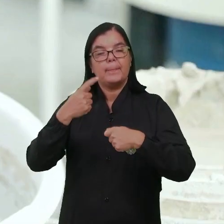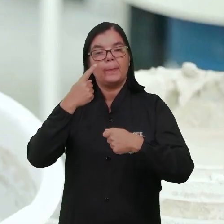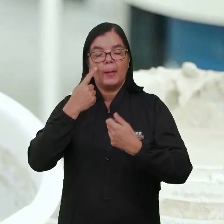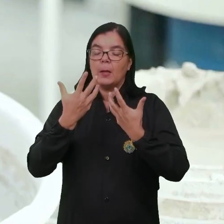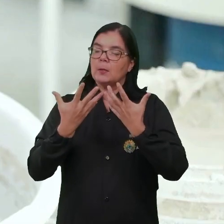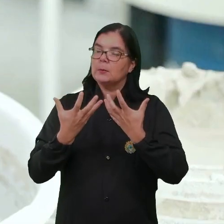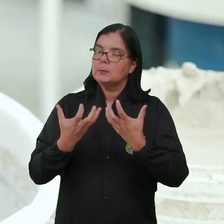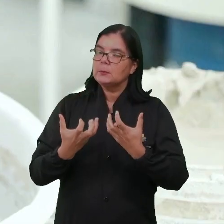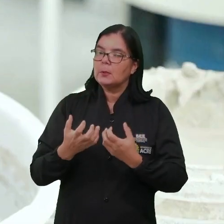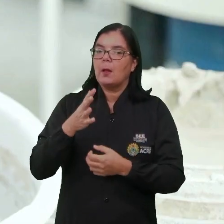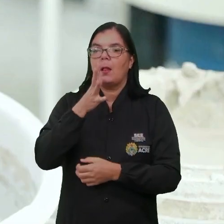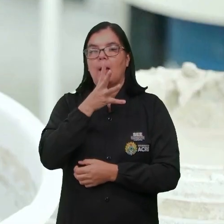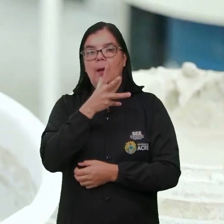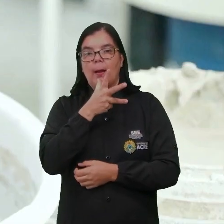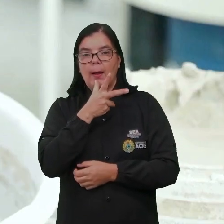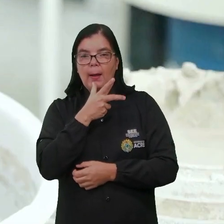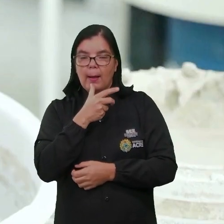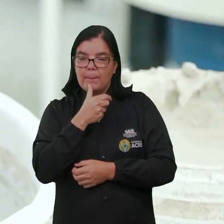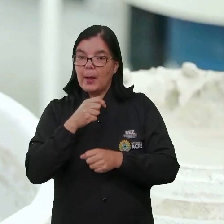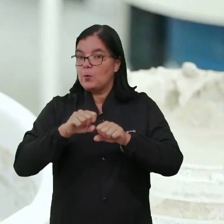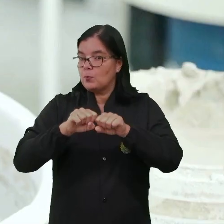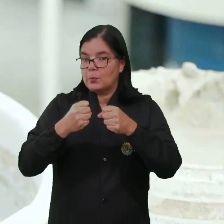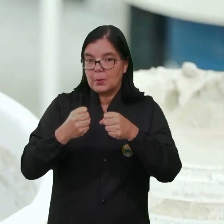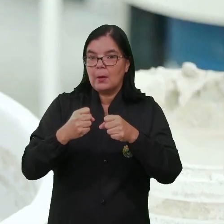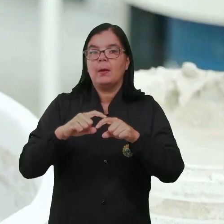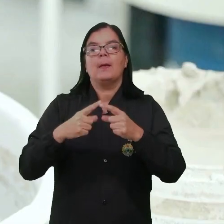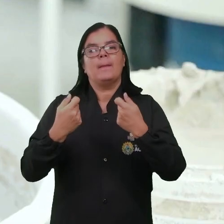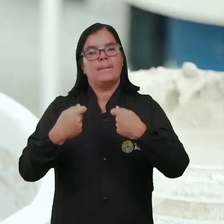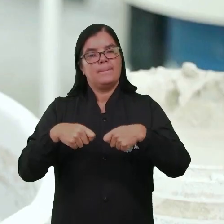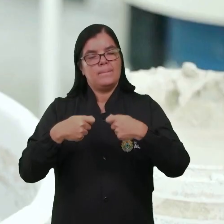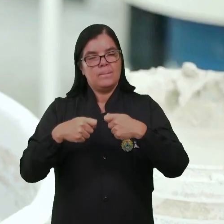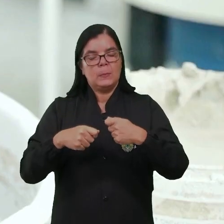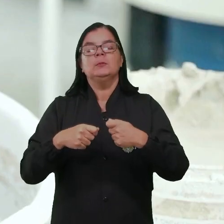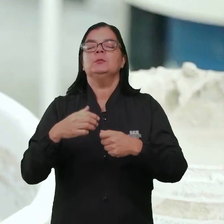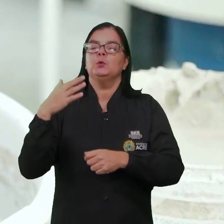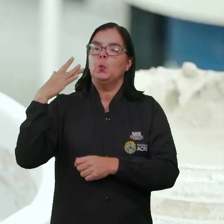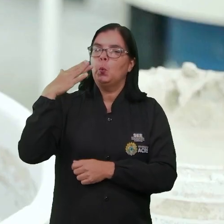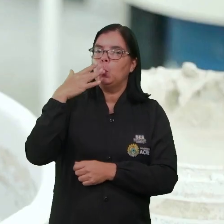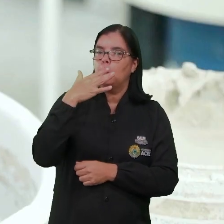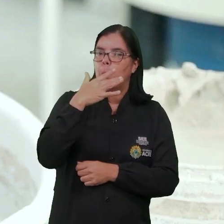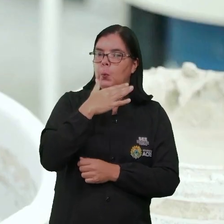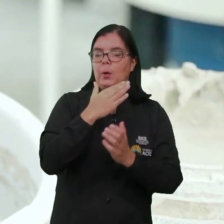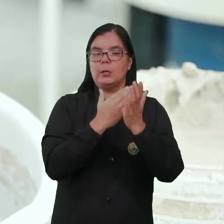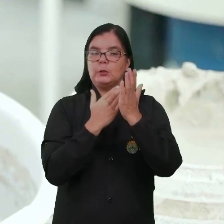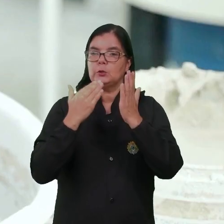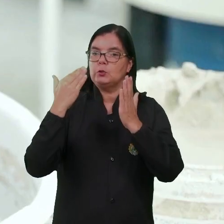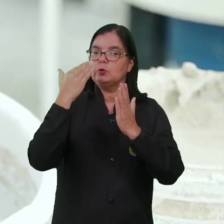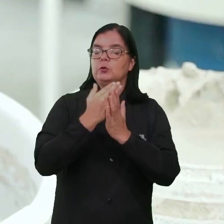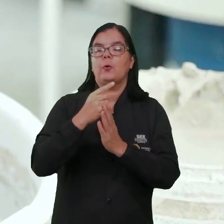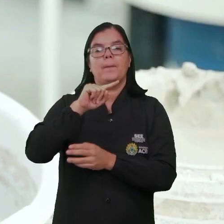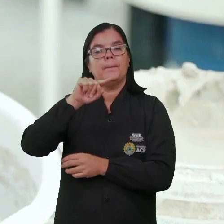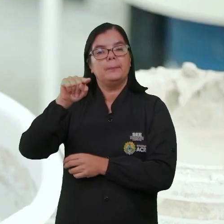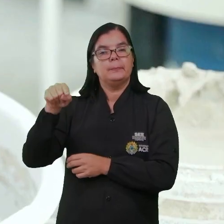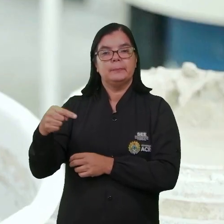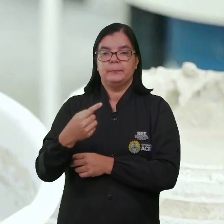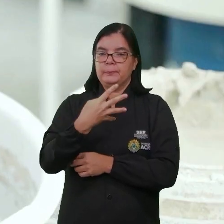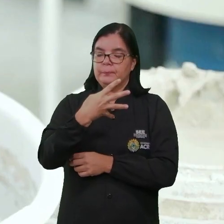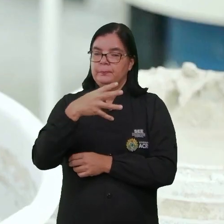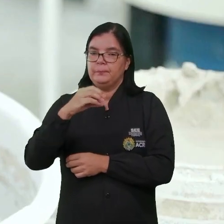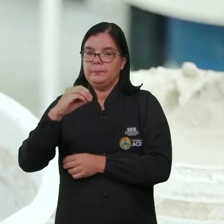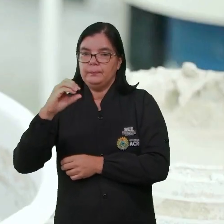secagem lenta para evitar ali as trincas e também ela precisa de uma queima, ó, bem alta, né, numa temperatura bem alta